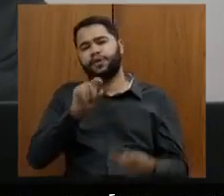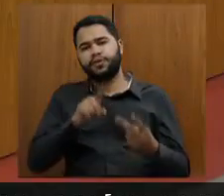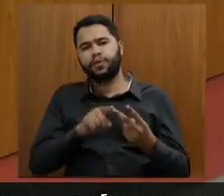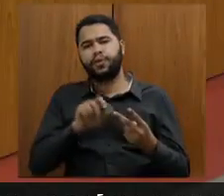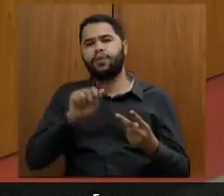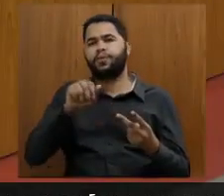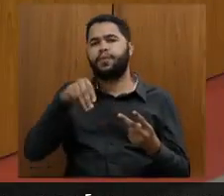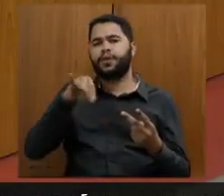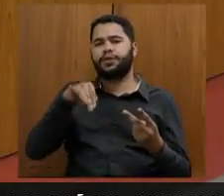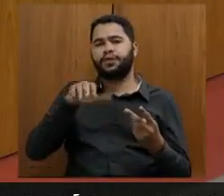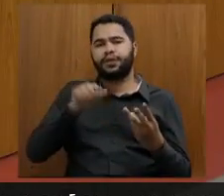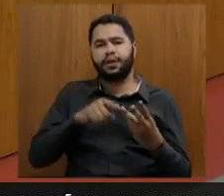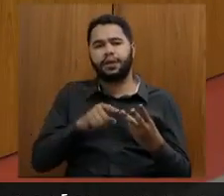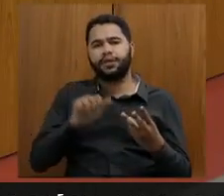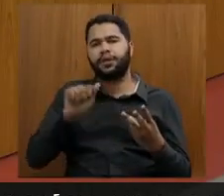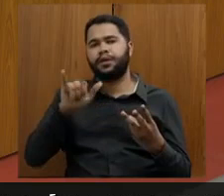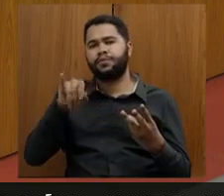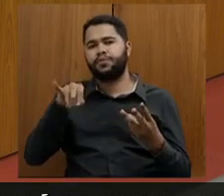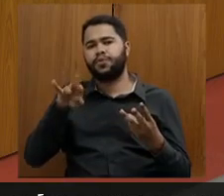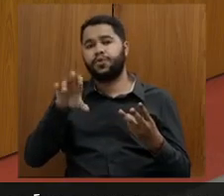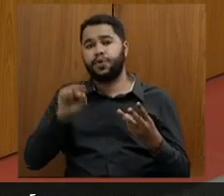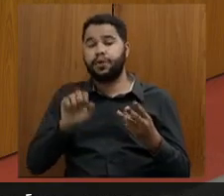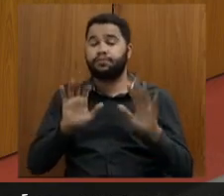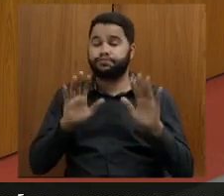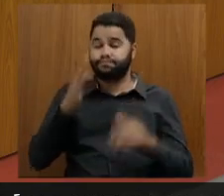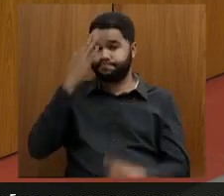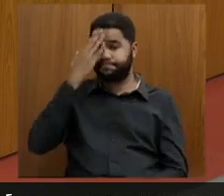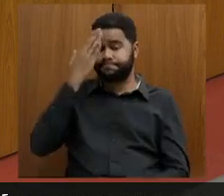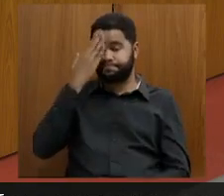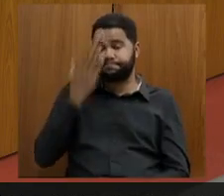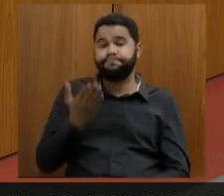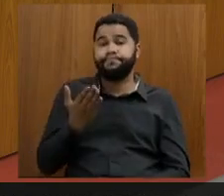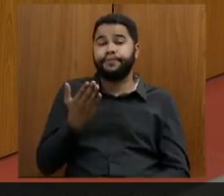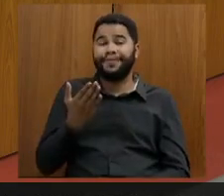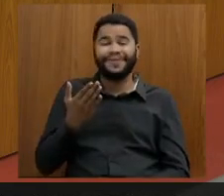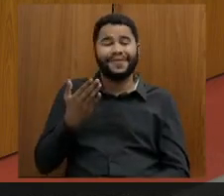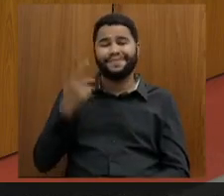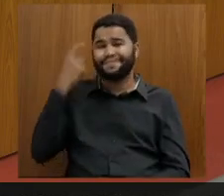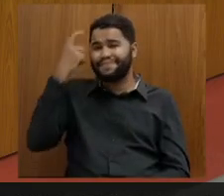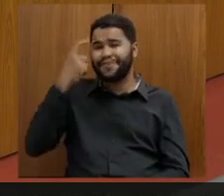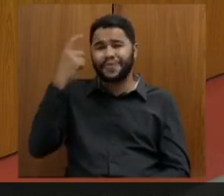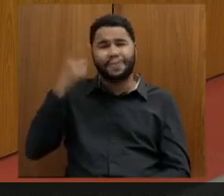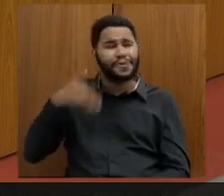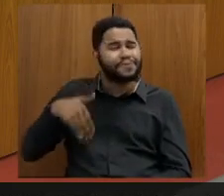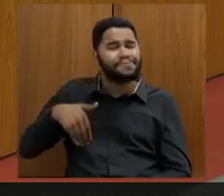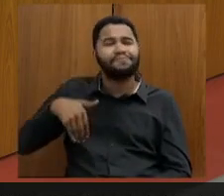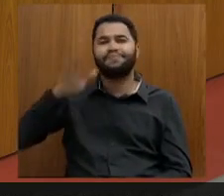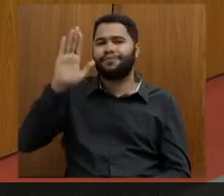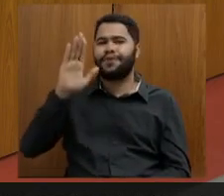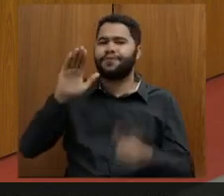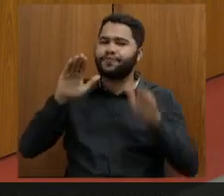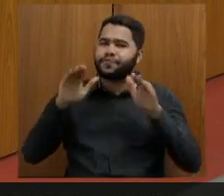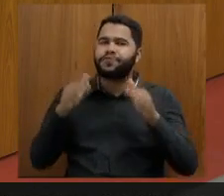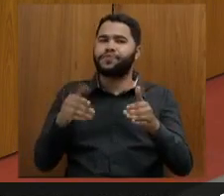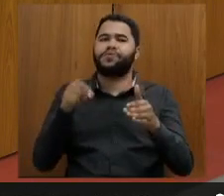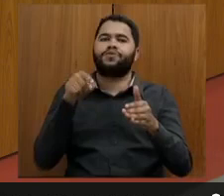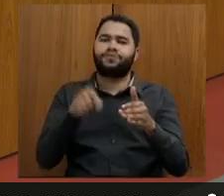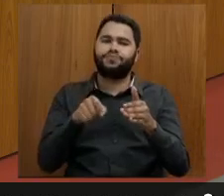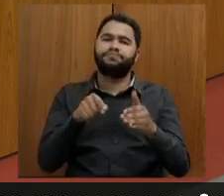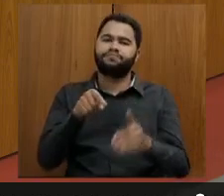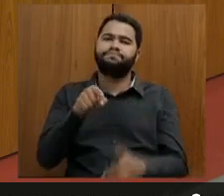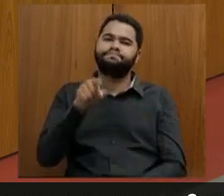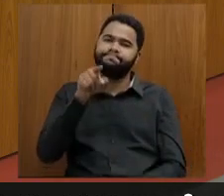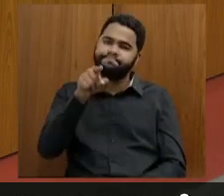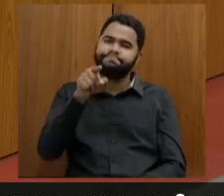Aimorés mas a gente sabe Comandante que a grande preocupação Nossa está concentrada E